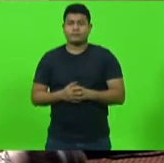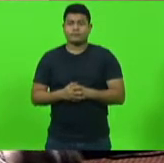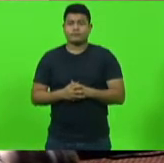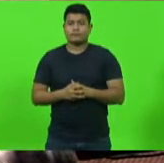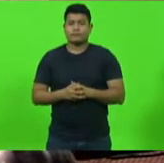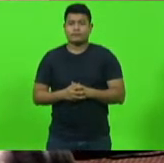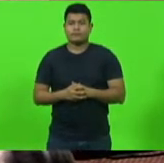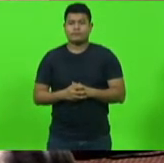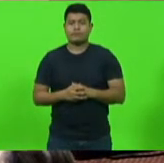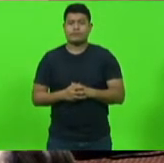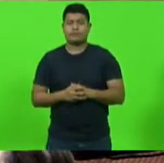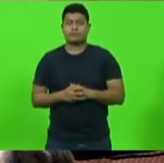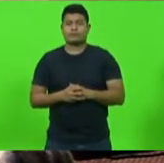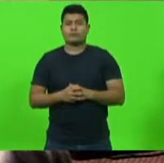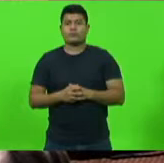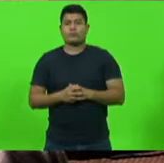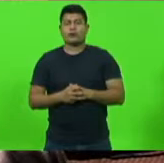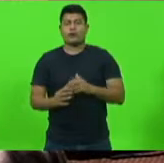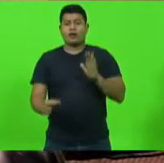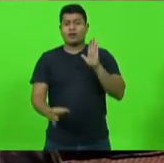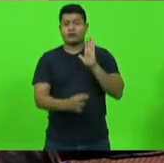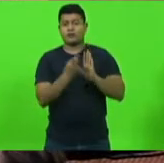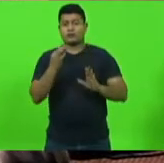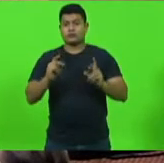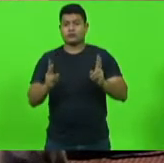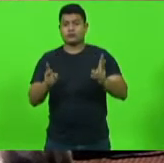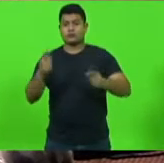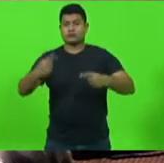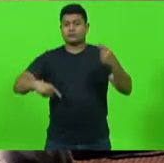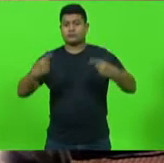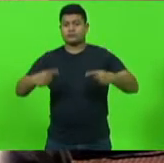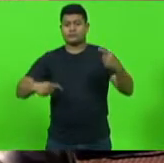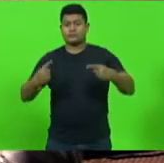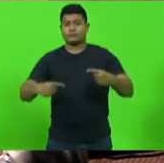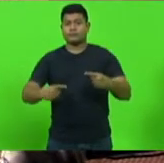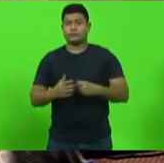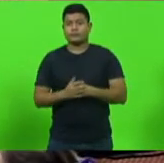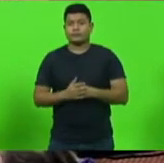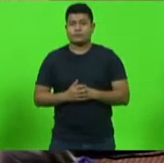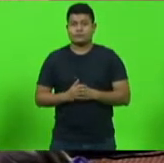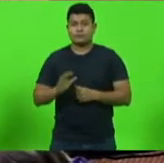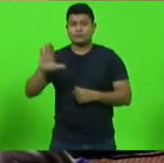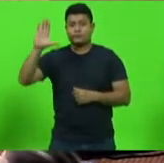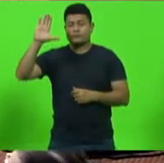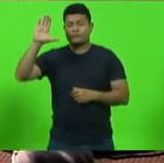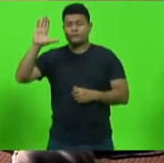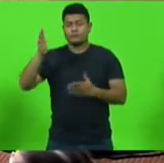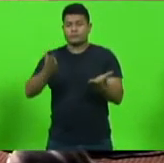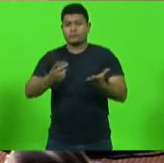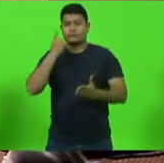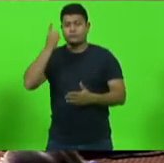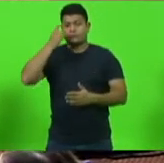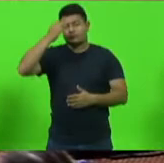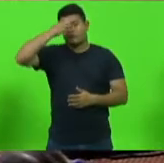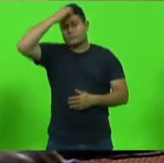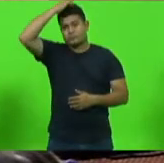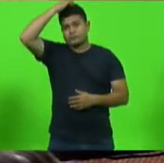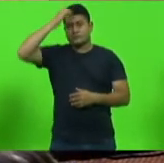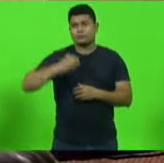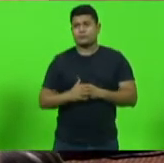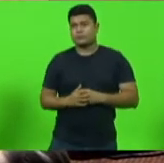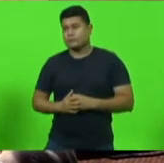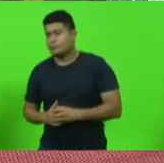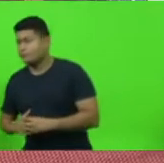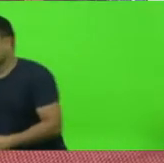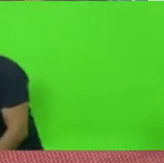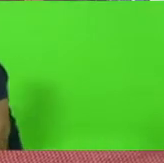O destaque continua em discussão. Para discutir, presidente. Para discutir, com a palavra o deputado Coronel Mocelin. Boa tarde,